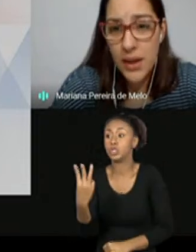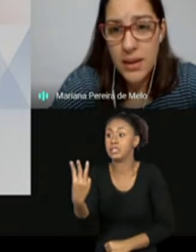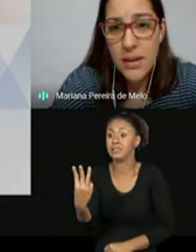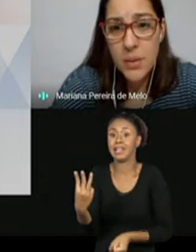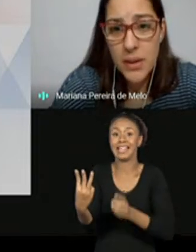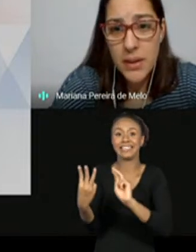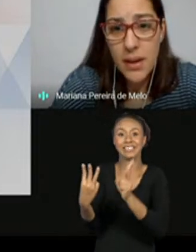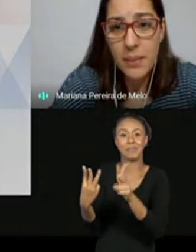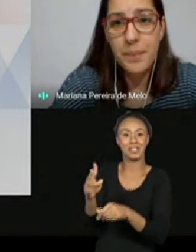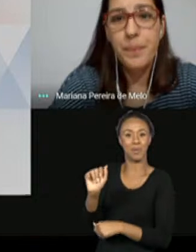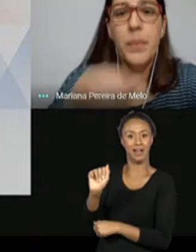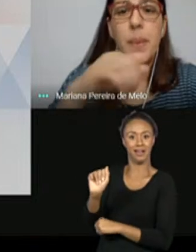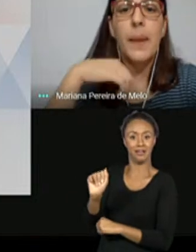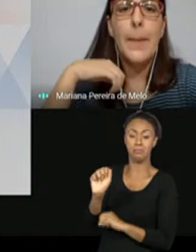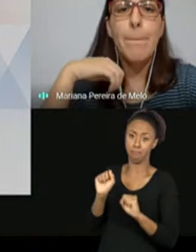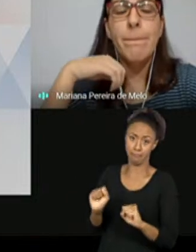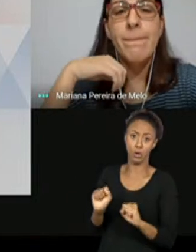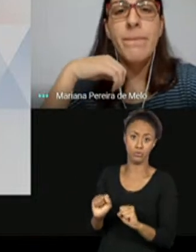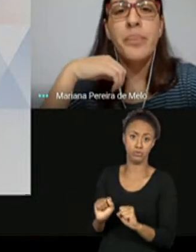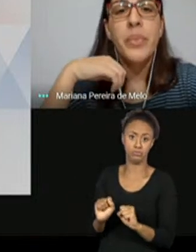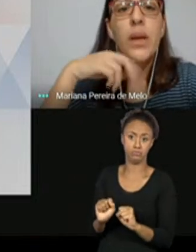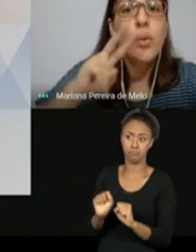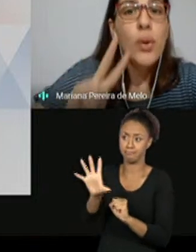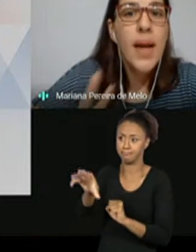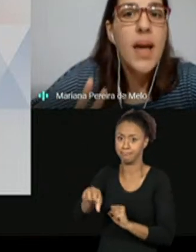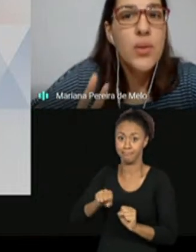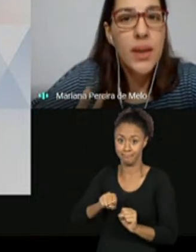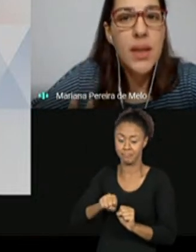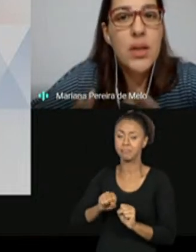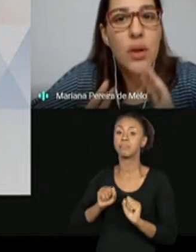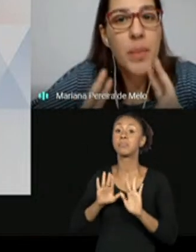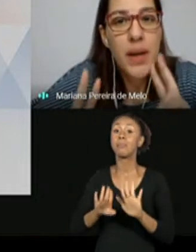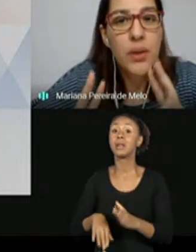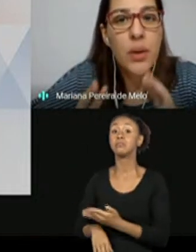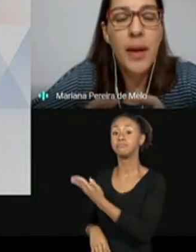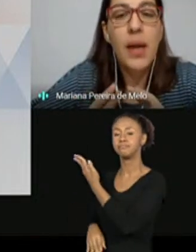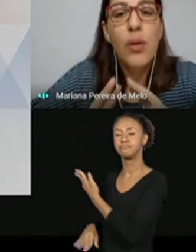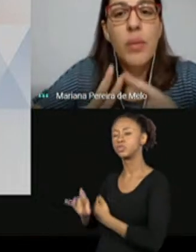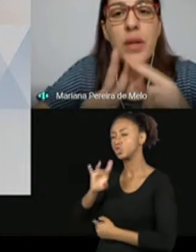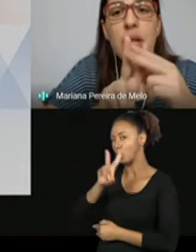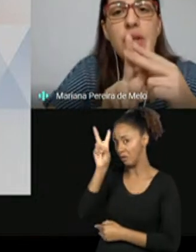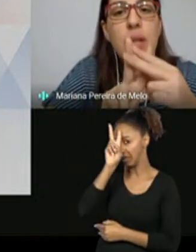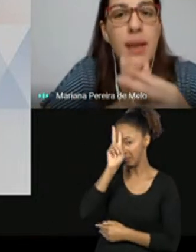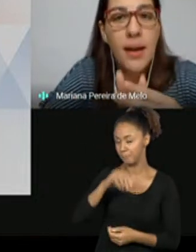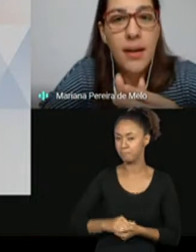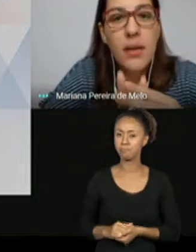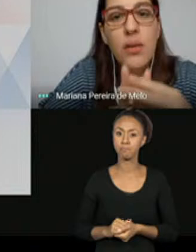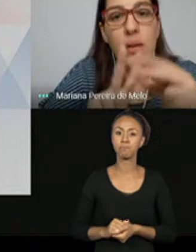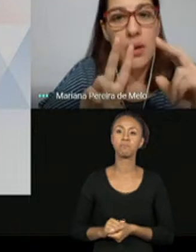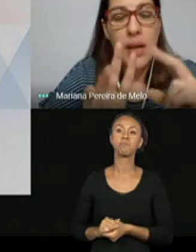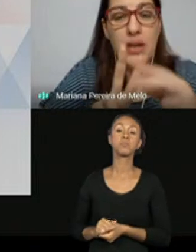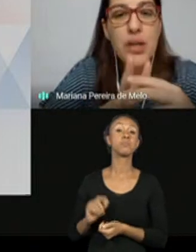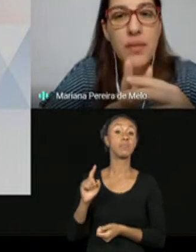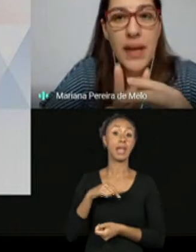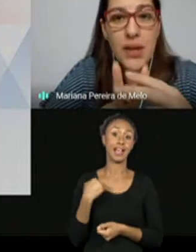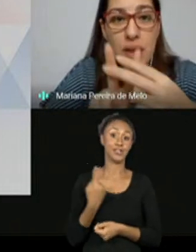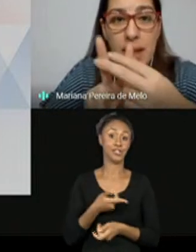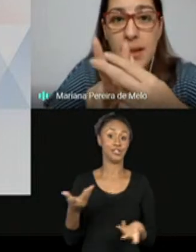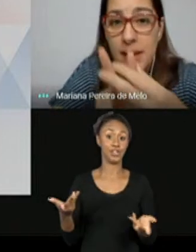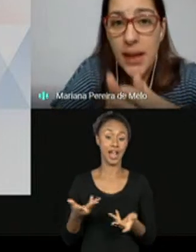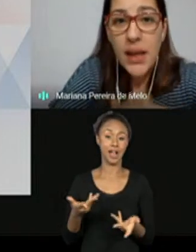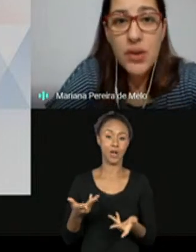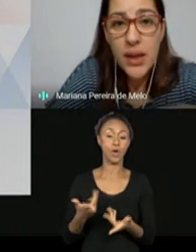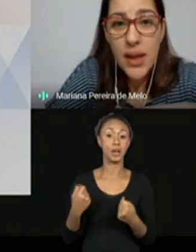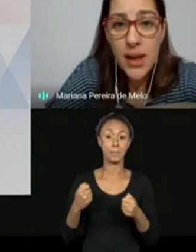3 jacarés da espécie A, tá? No caso aqui, só para retomar, como a gente está? A gente vai